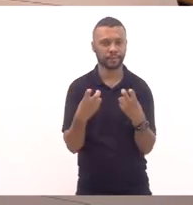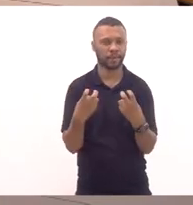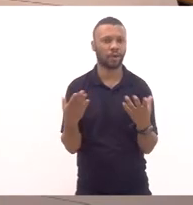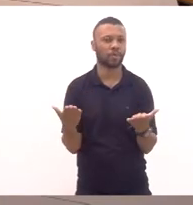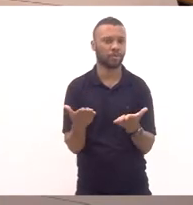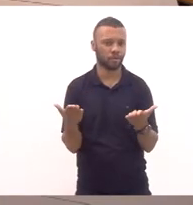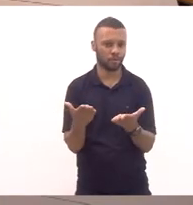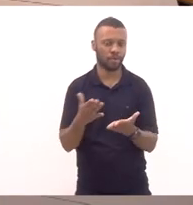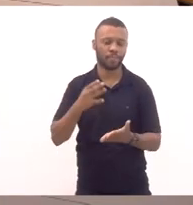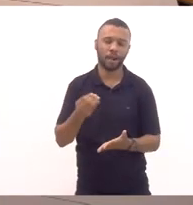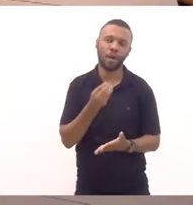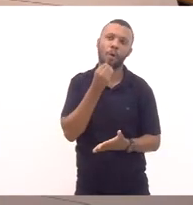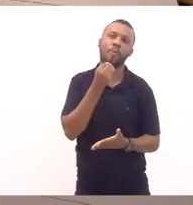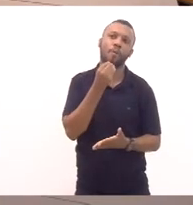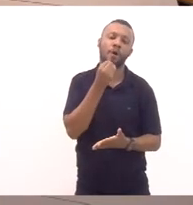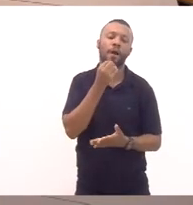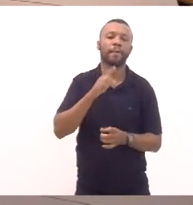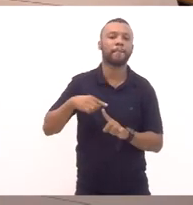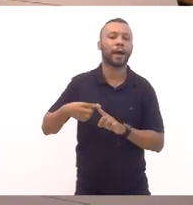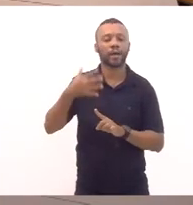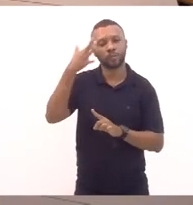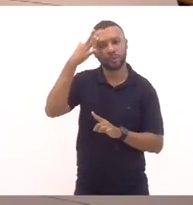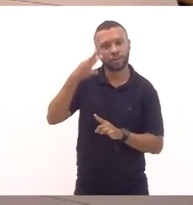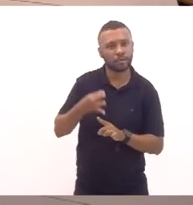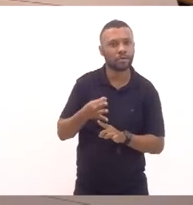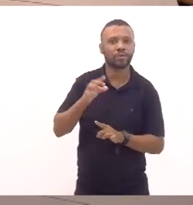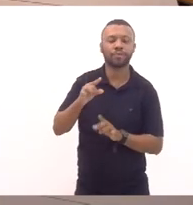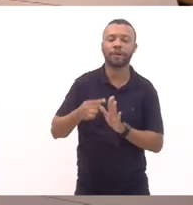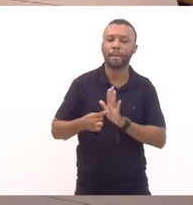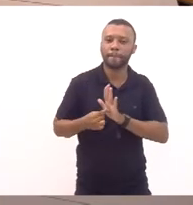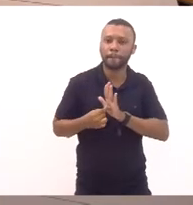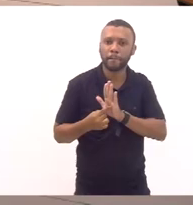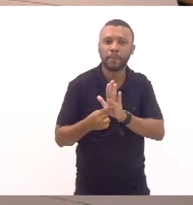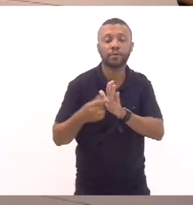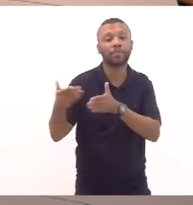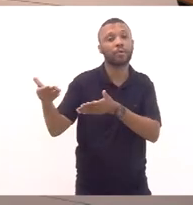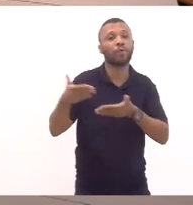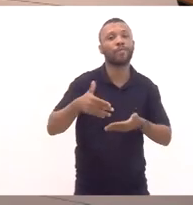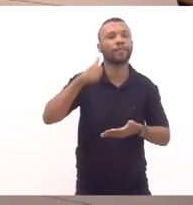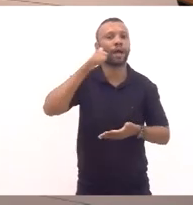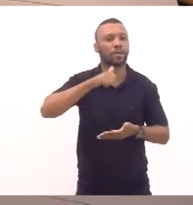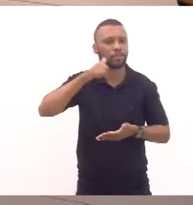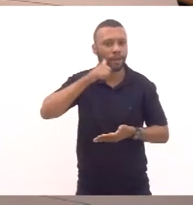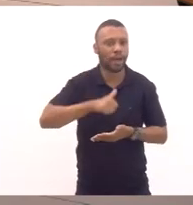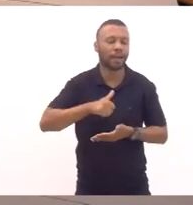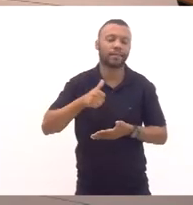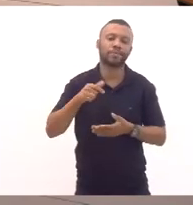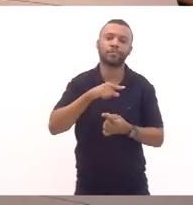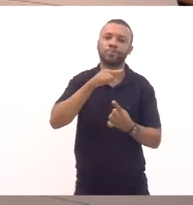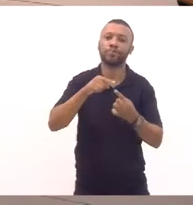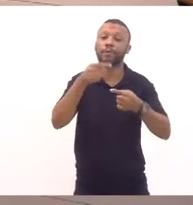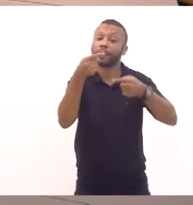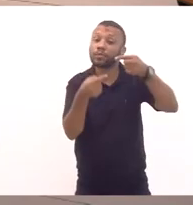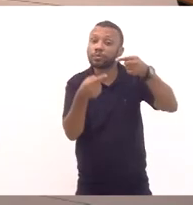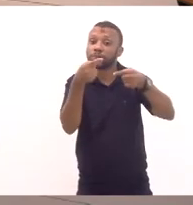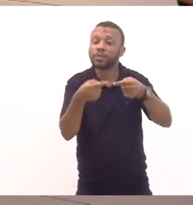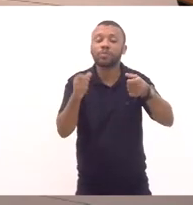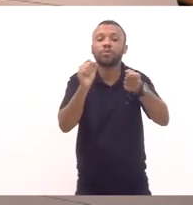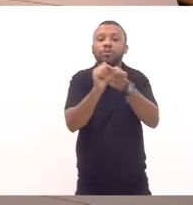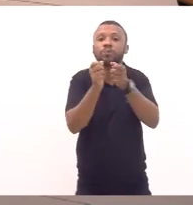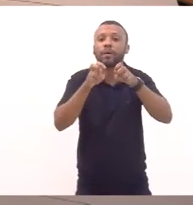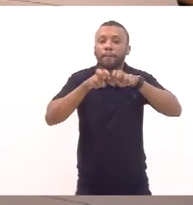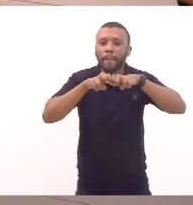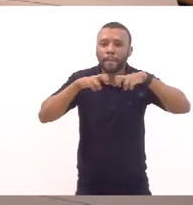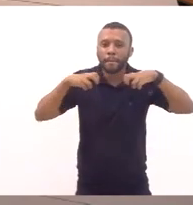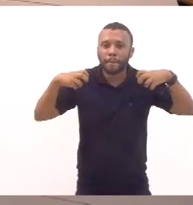pela oportunidade e pelo entendimento de trazer as mulheres para essa discussão na mesa, né?